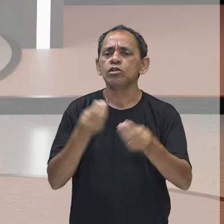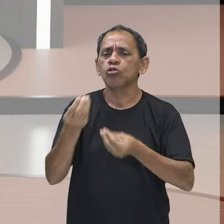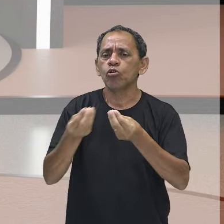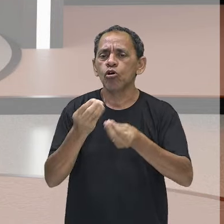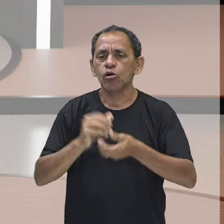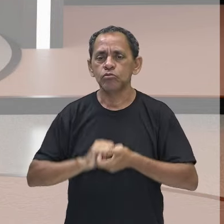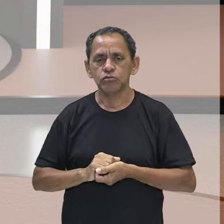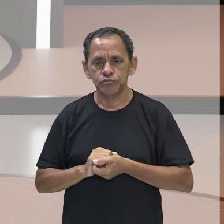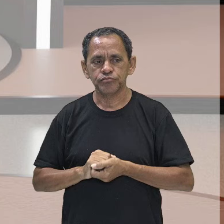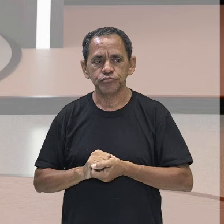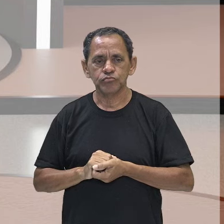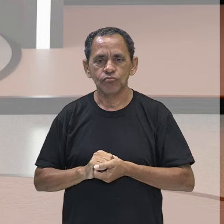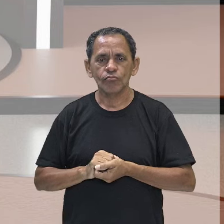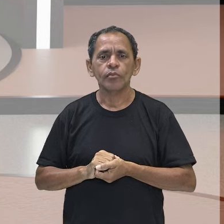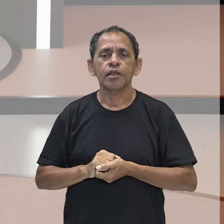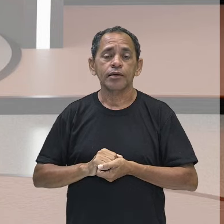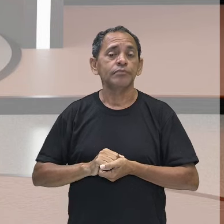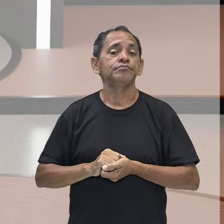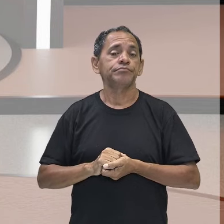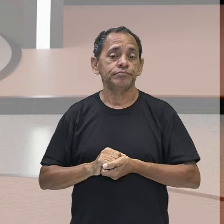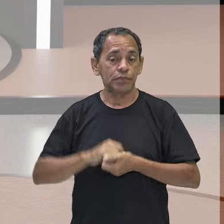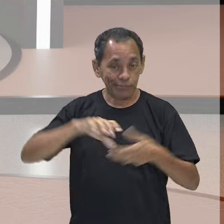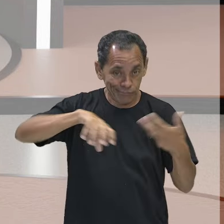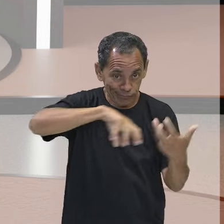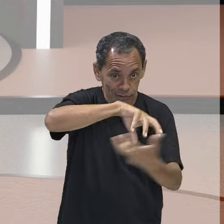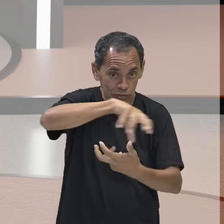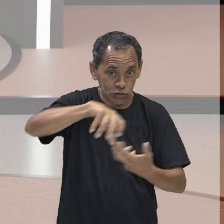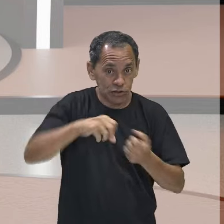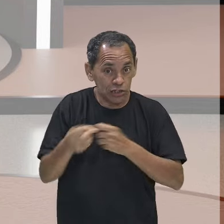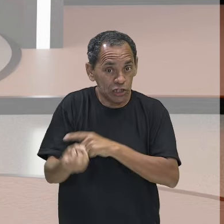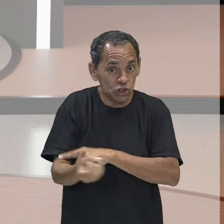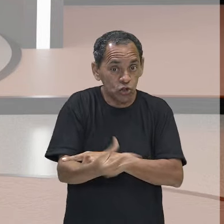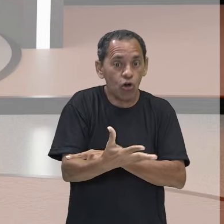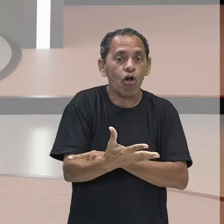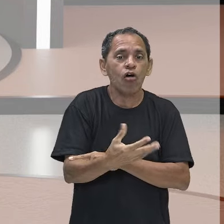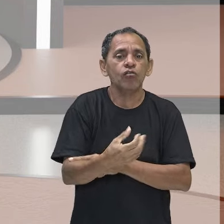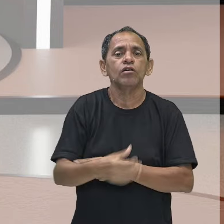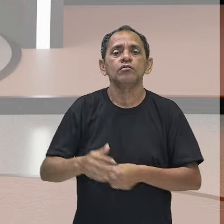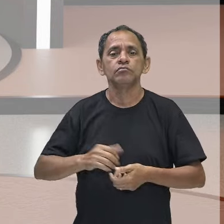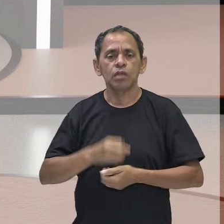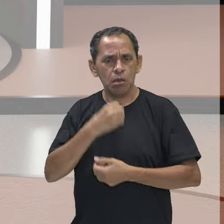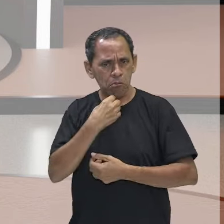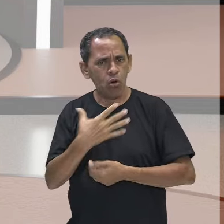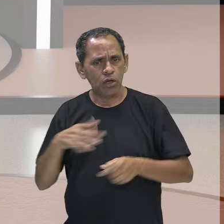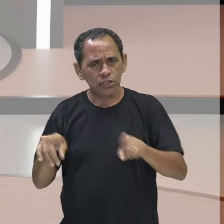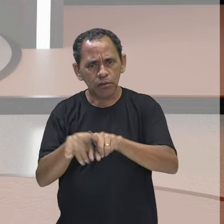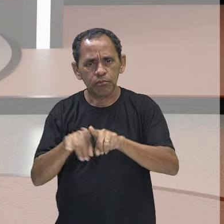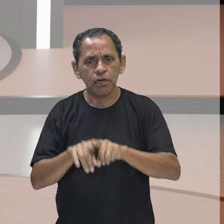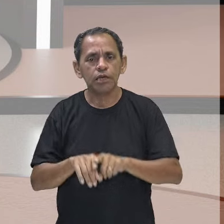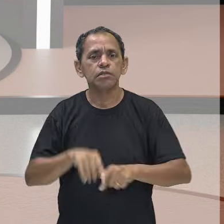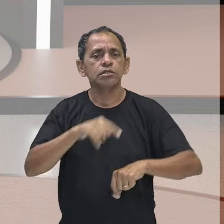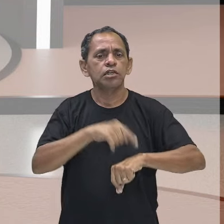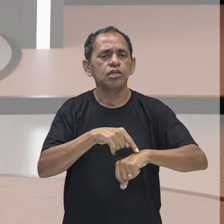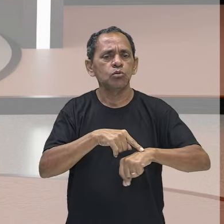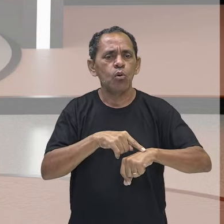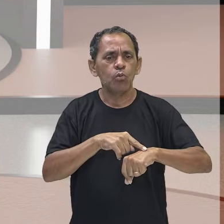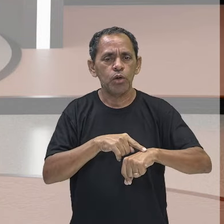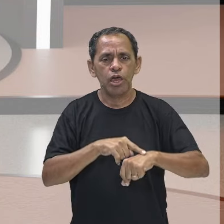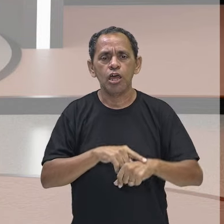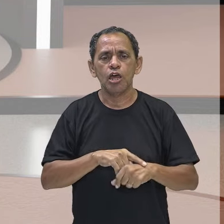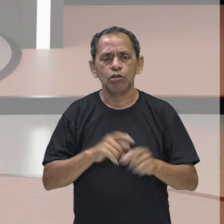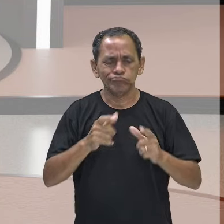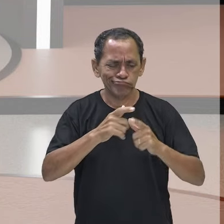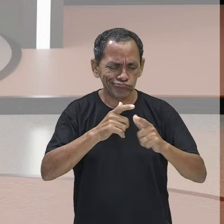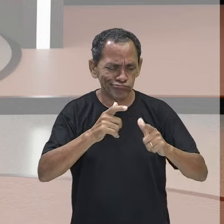é revolucionária, tá, gente? Porque nesse momento, grande parte das pessoas que viviam ali